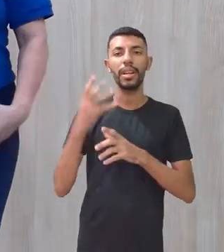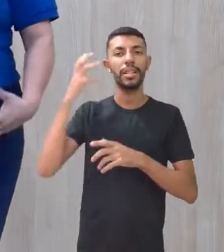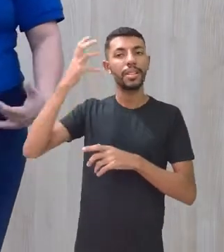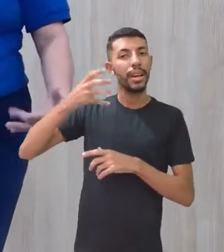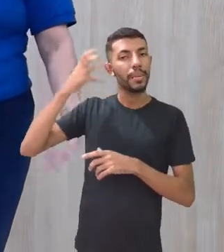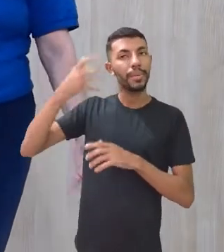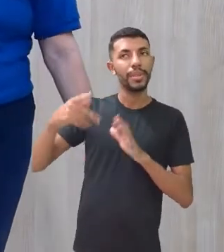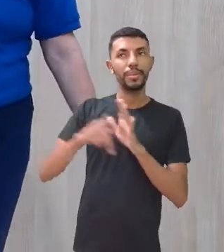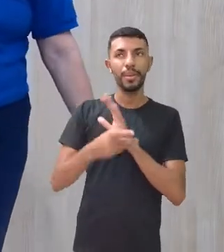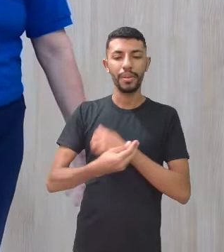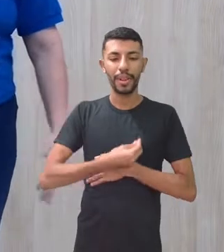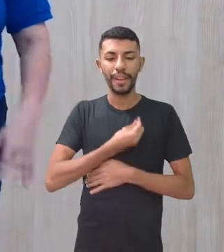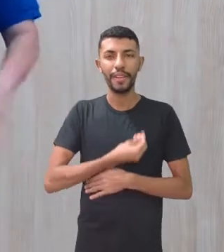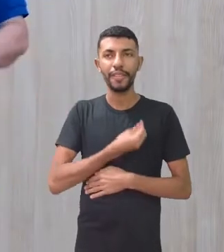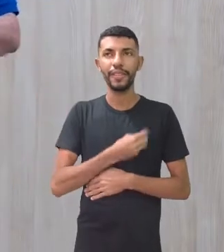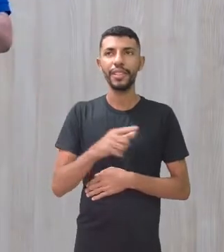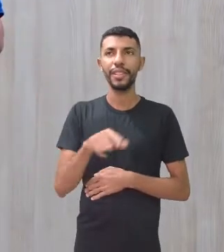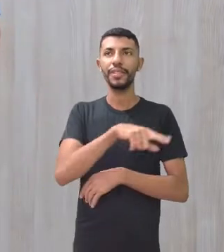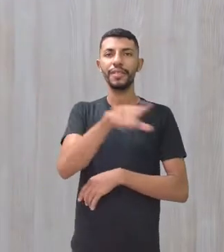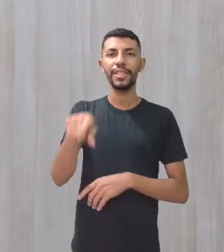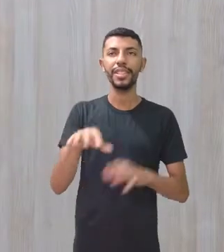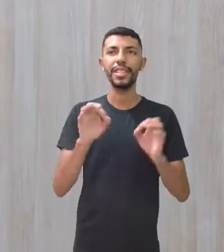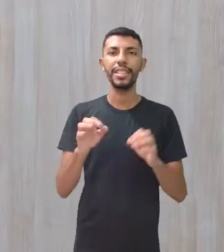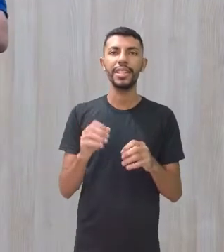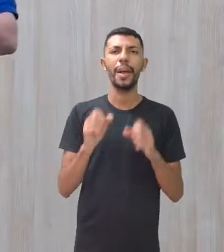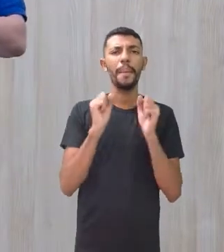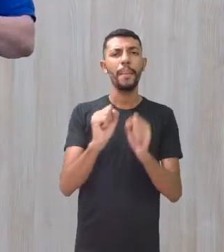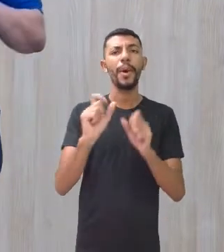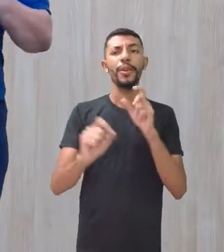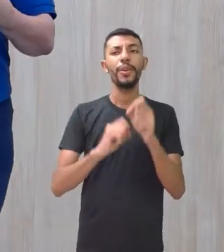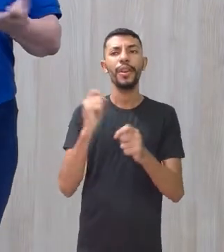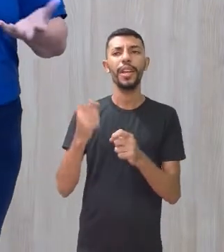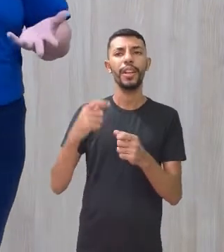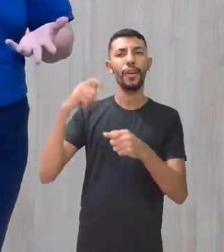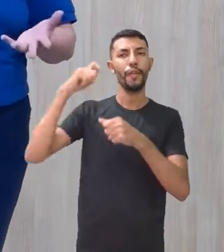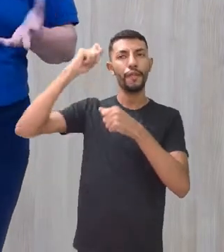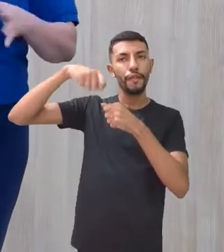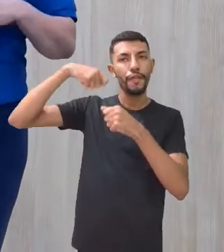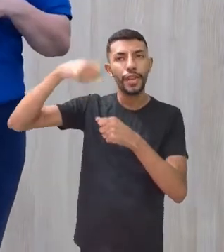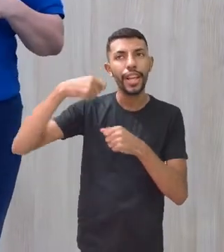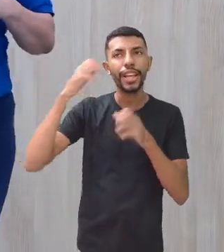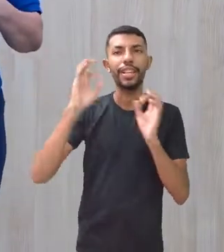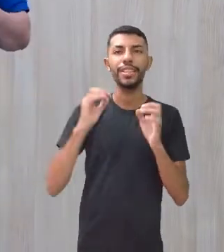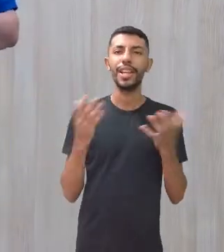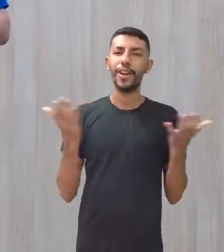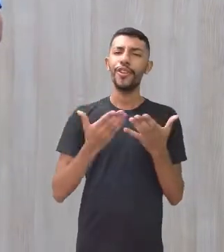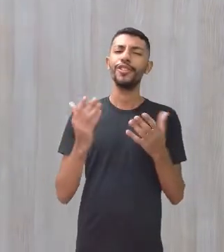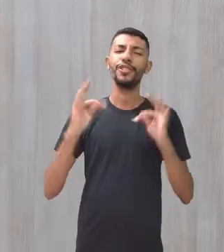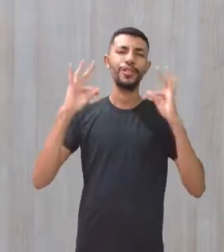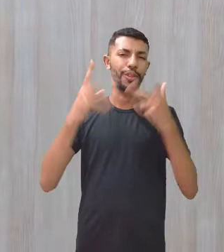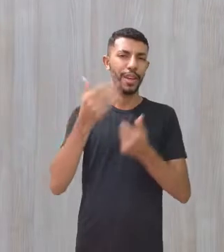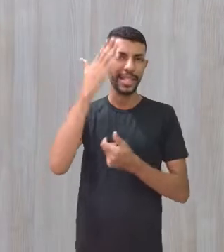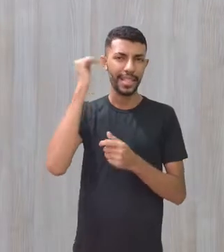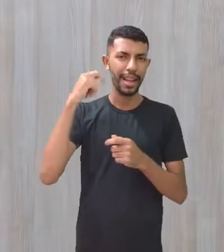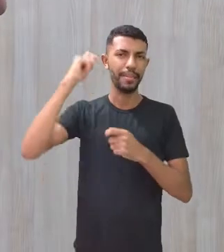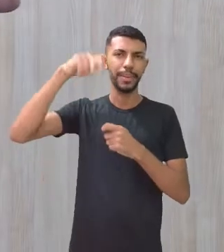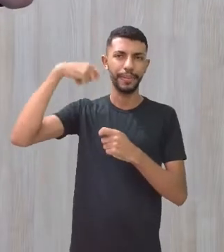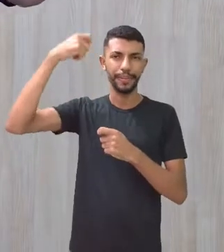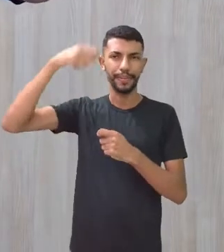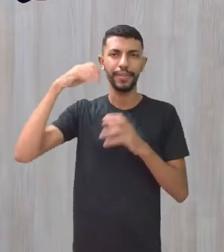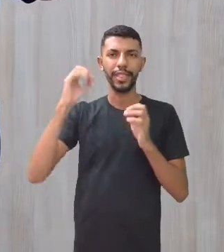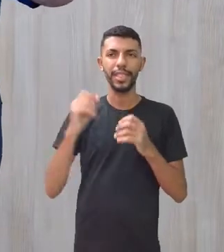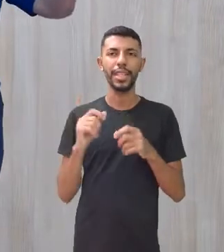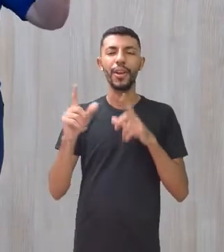da vida de vocês, de preferência até num vídeo. Hoje em dia todo mundo sabe fazer um videozinho no celular, né? Captar